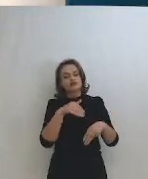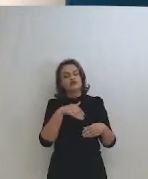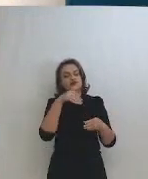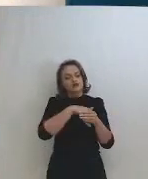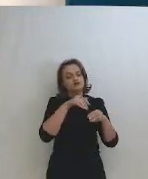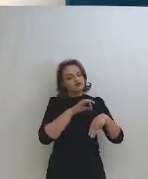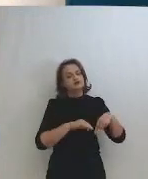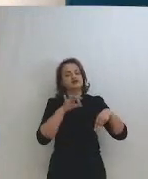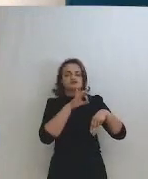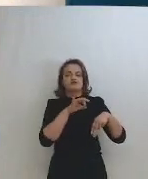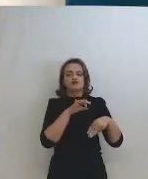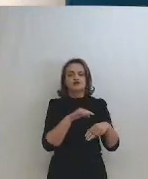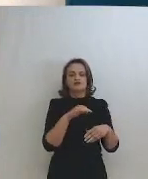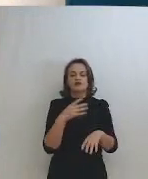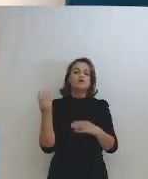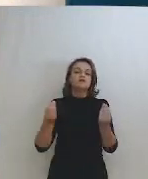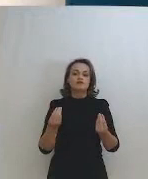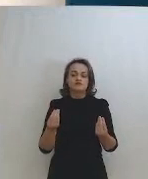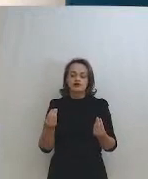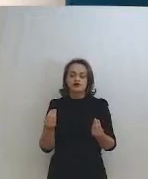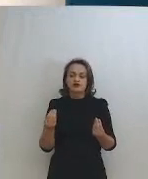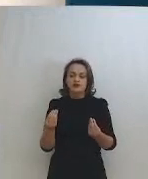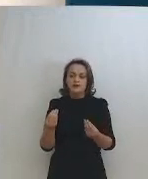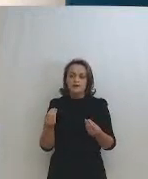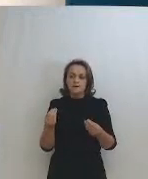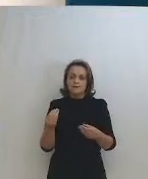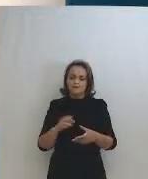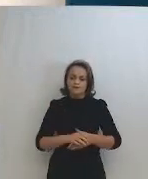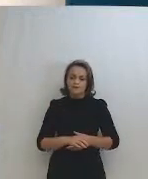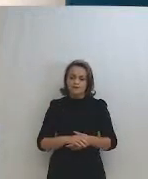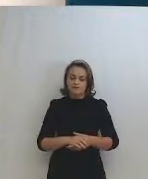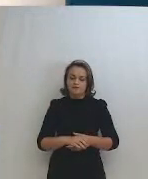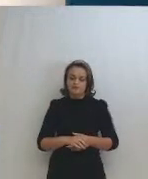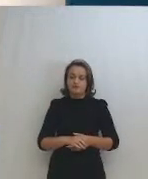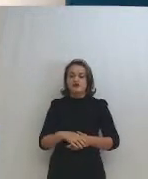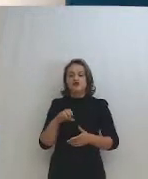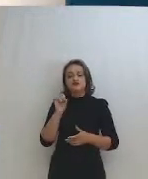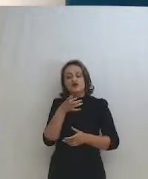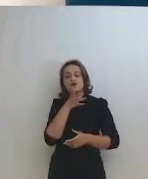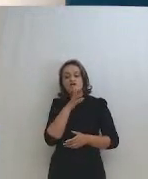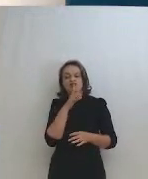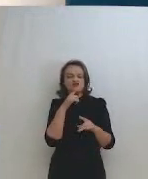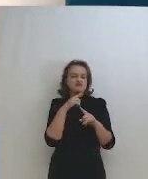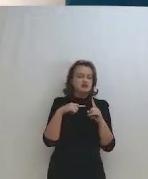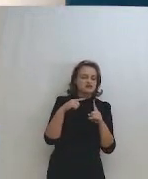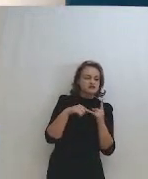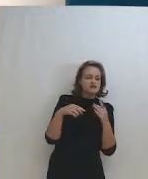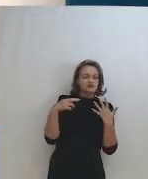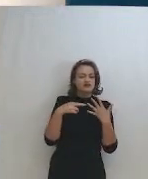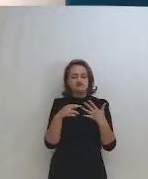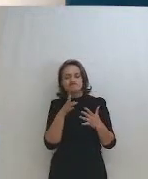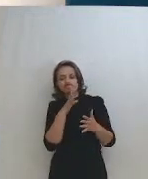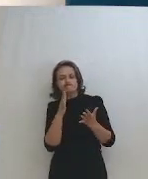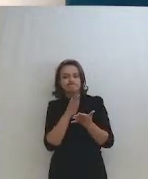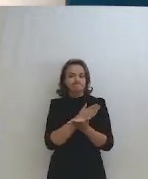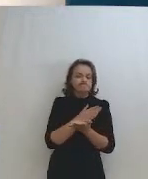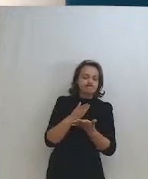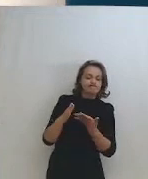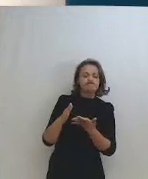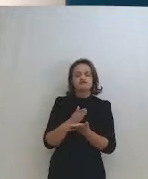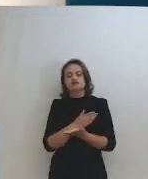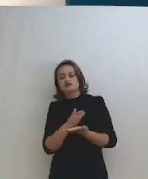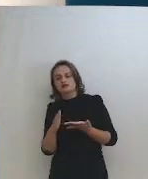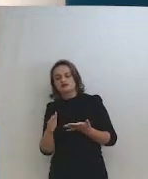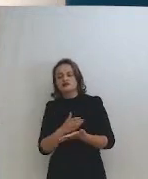sentido de apenas conhecer parcialmente do recurso e, neste